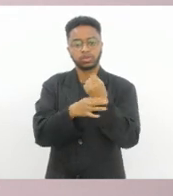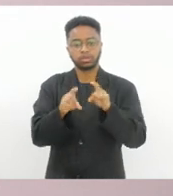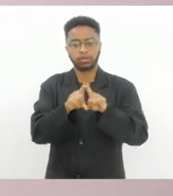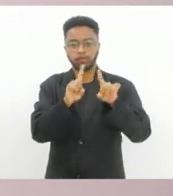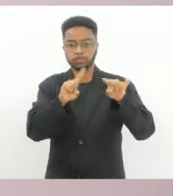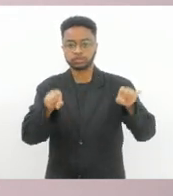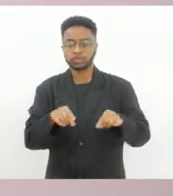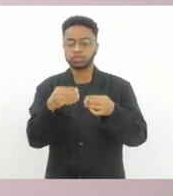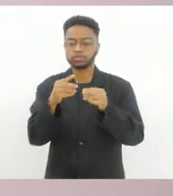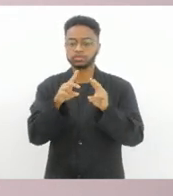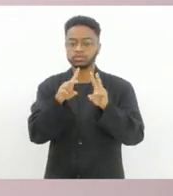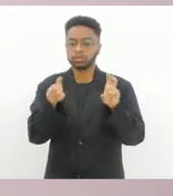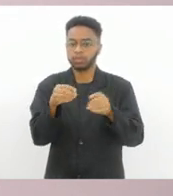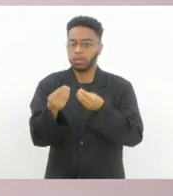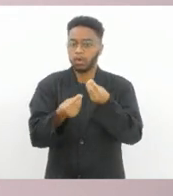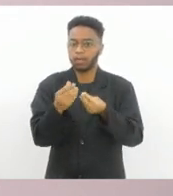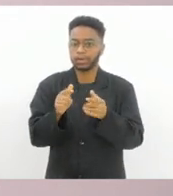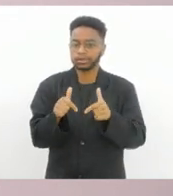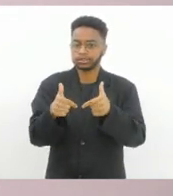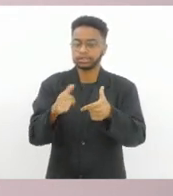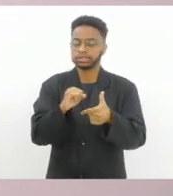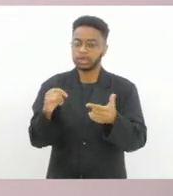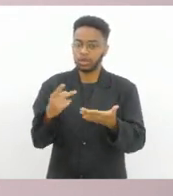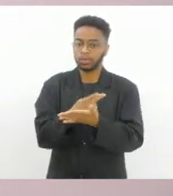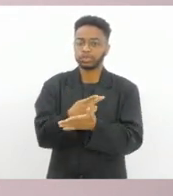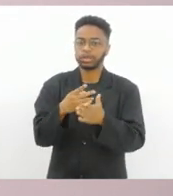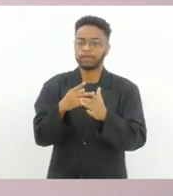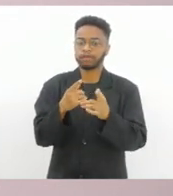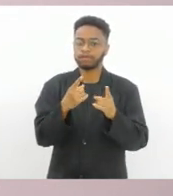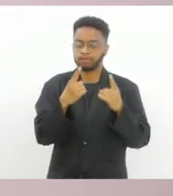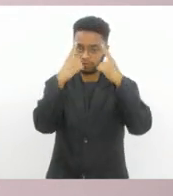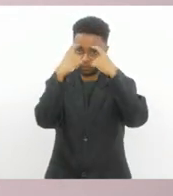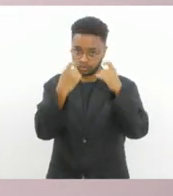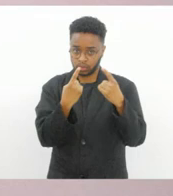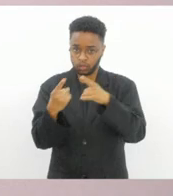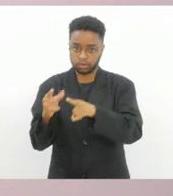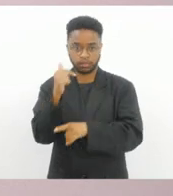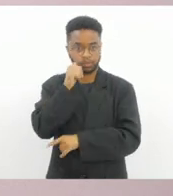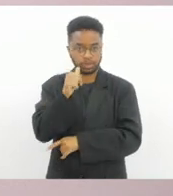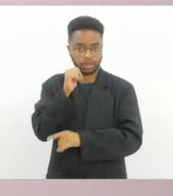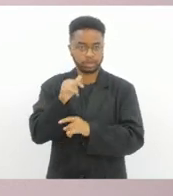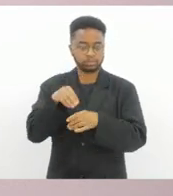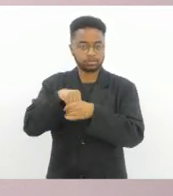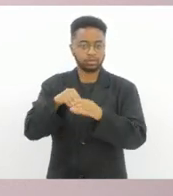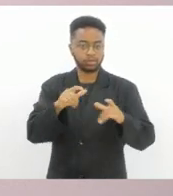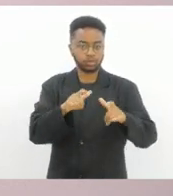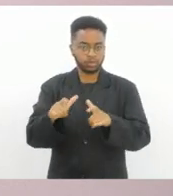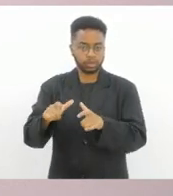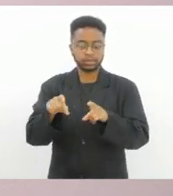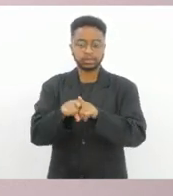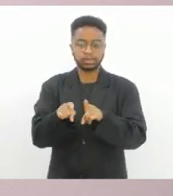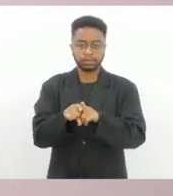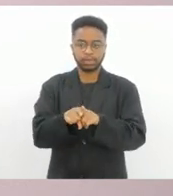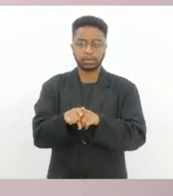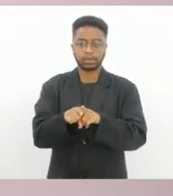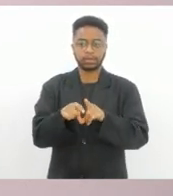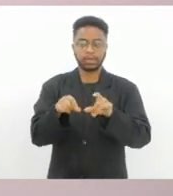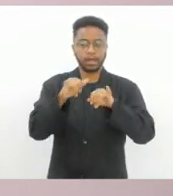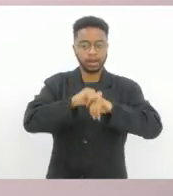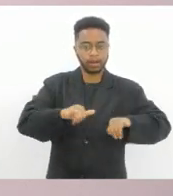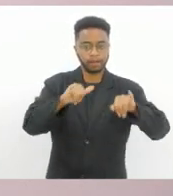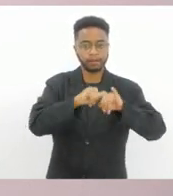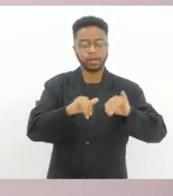de agressões e importunações contra meninas e mulheres nestes espaços. A campanha e a capacitação para o protocolo,